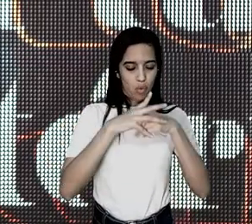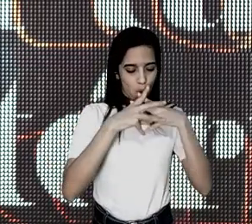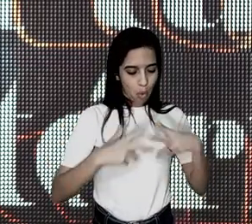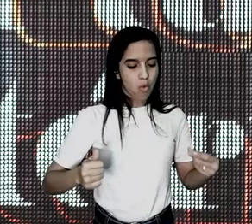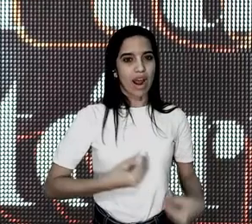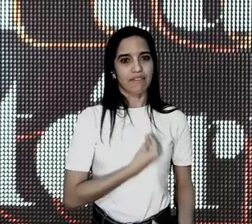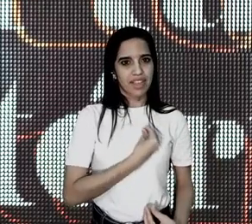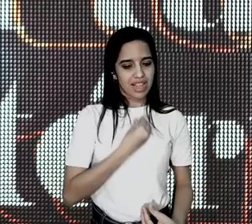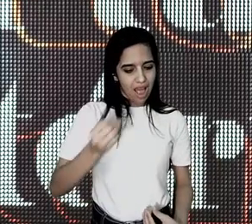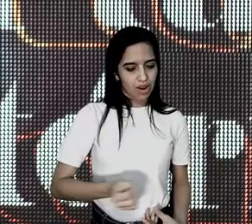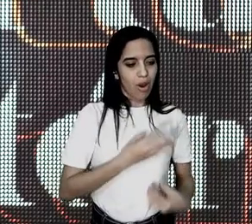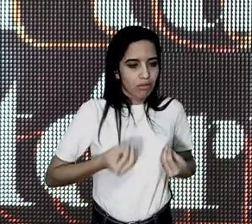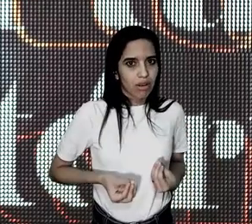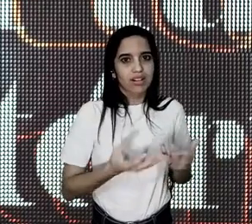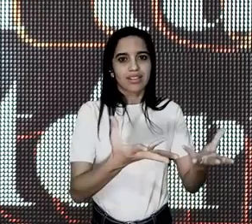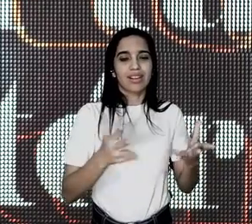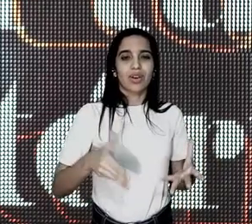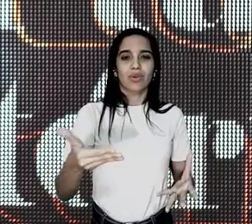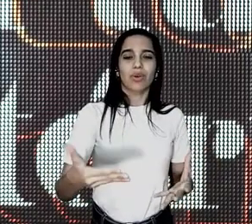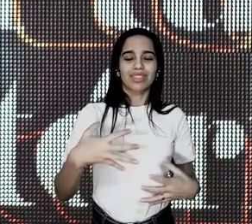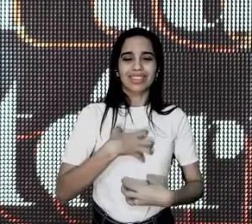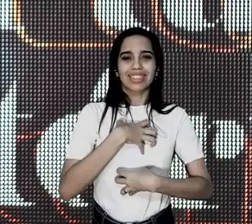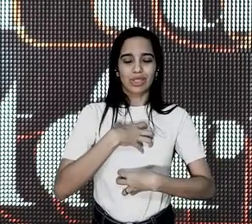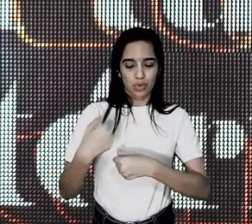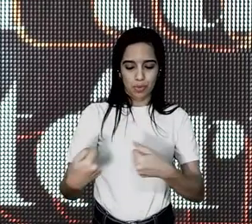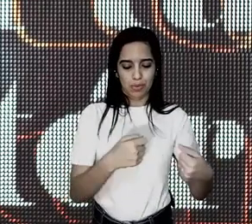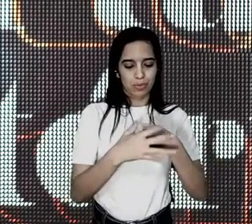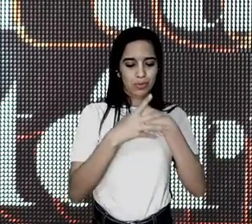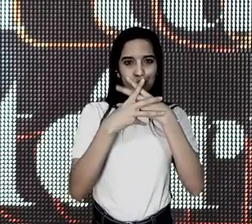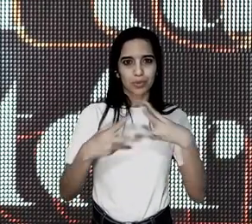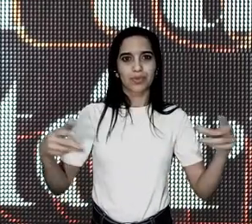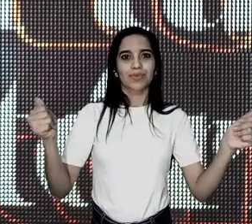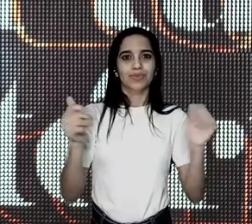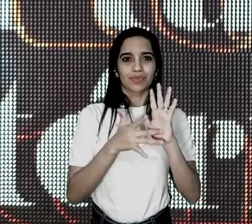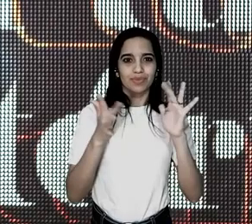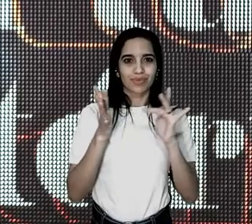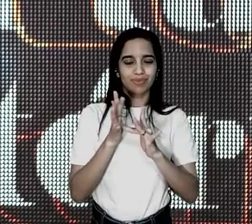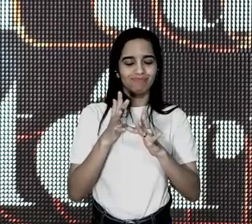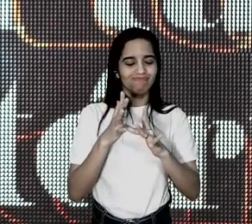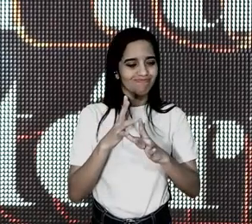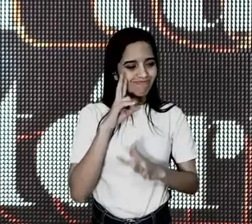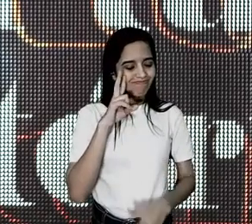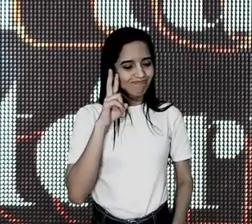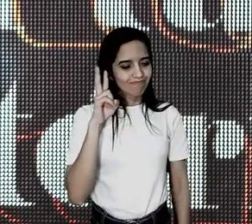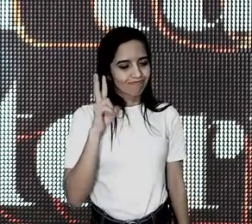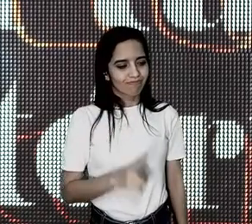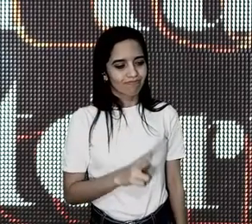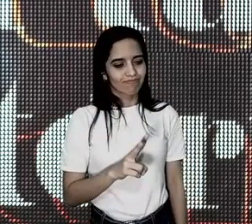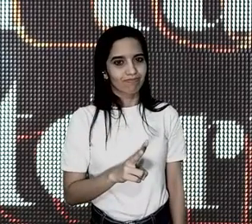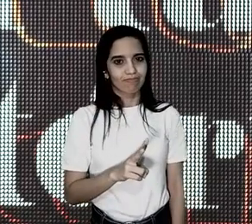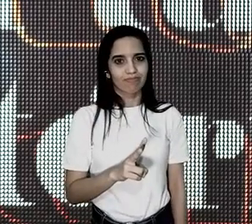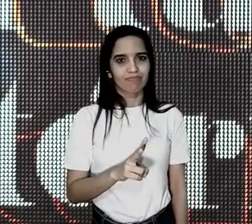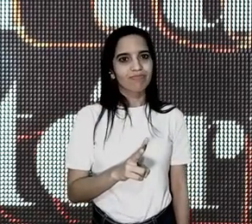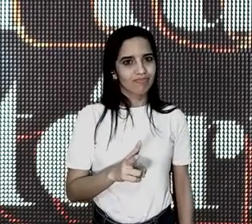ela. Quando ela recebe o poder e é curada, Jesus não só se contenta em